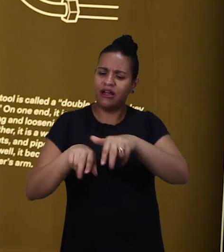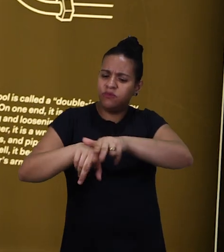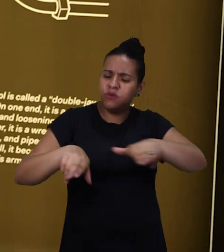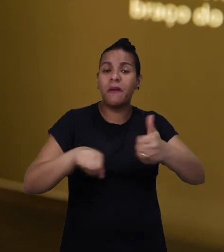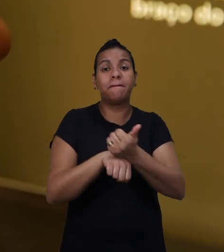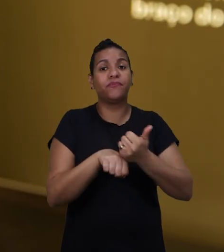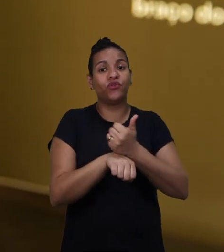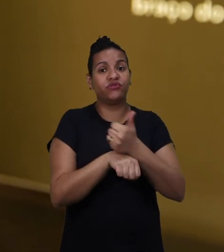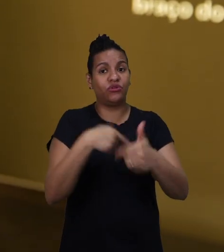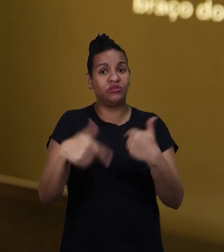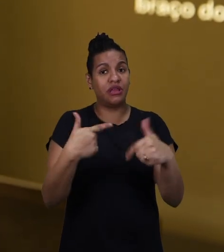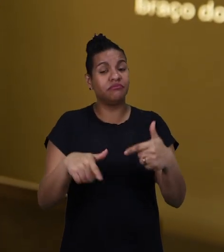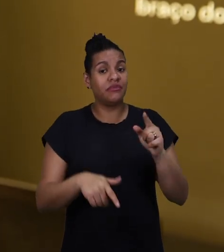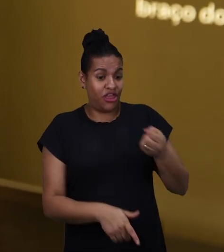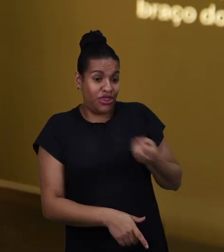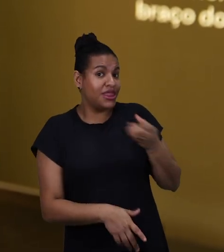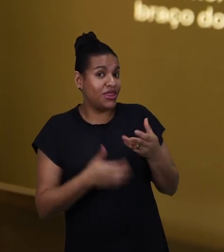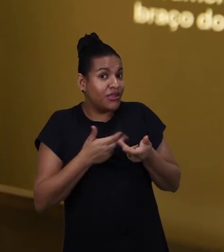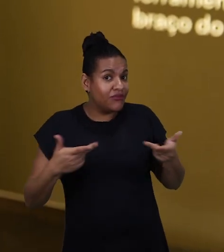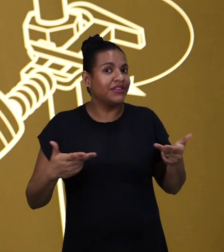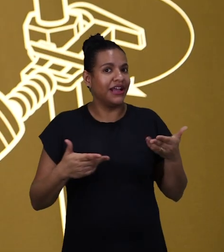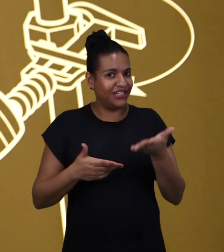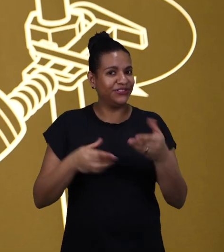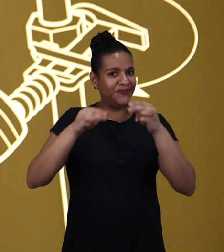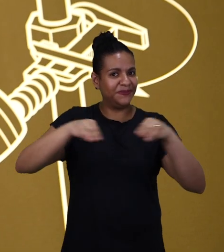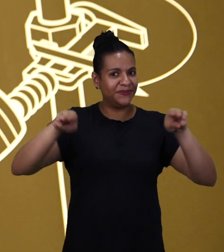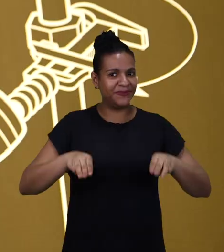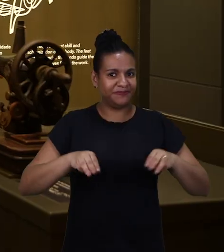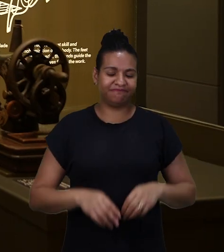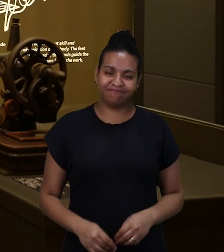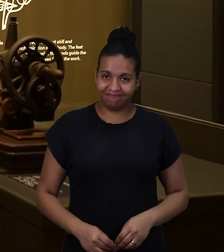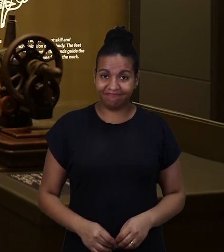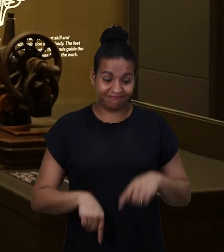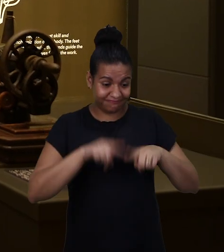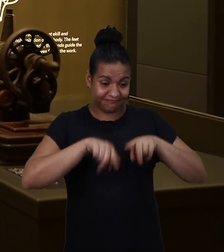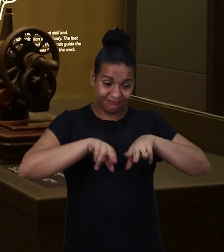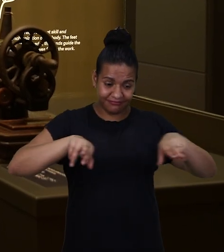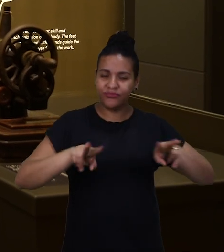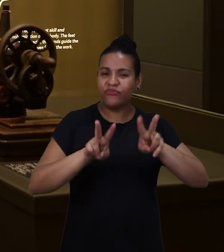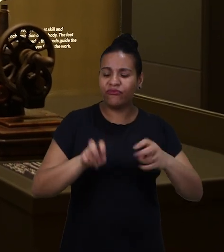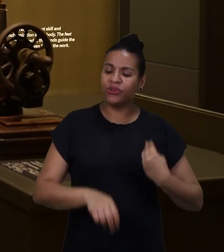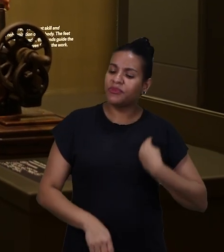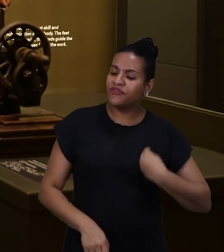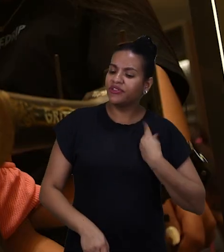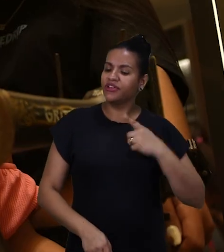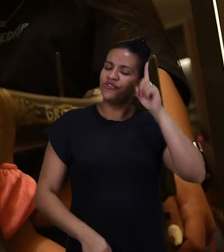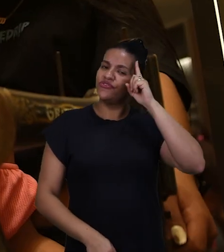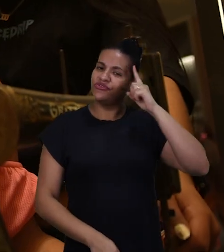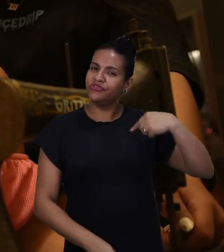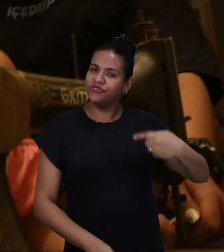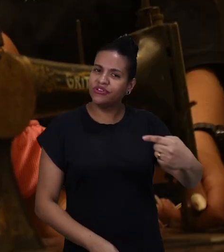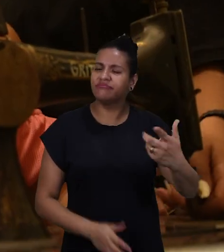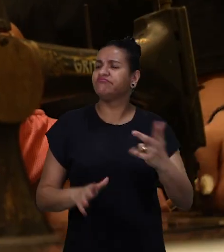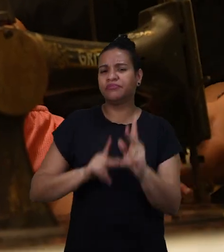várias profissões. Bastante coisa da novidade do museu aqui. Um rapaz manuseia uma chave inglesa. Esses objetos ligados à vida